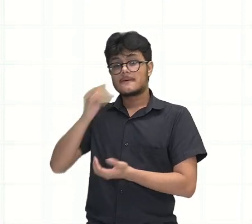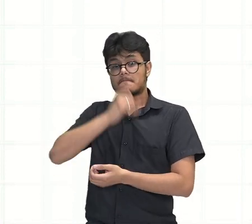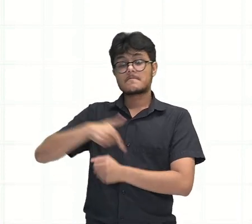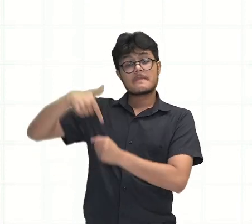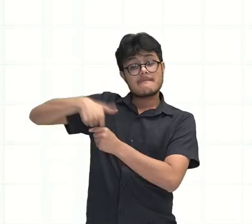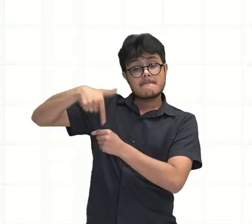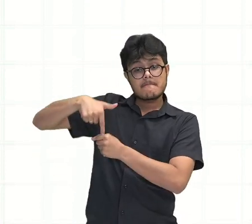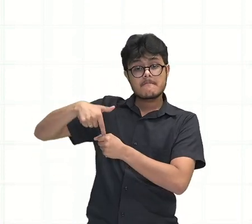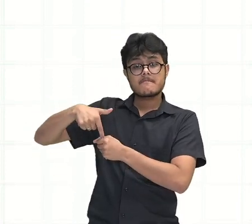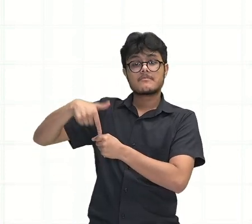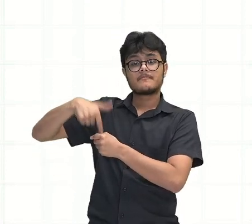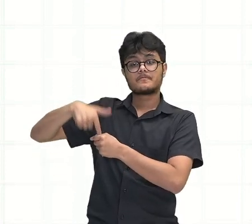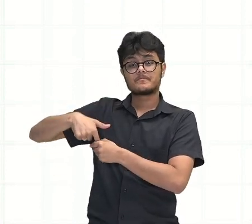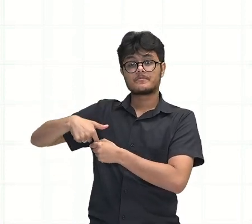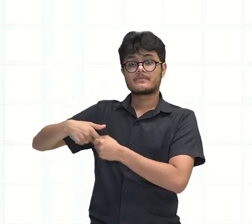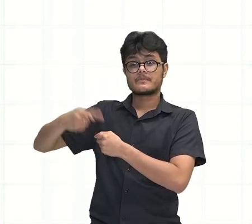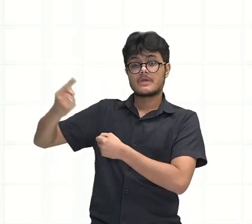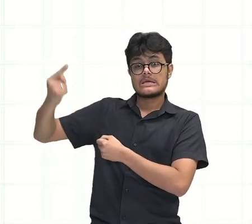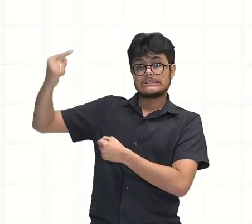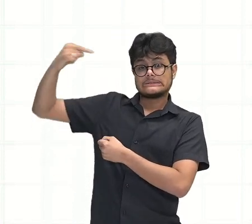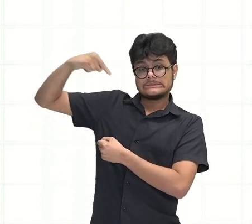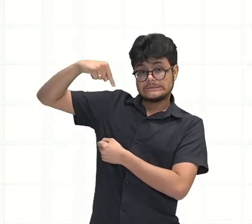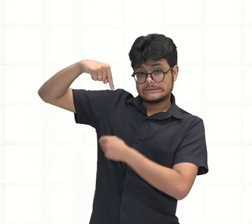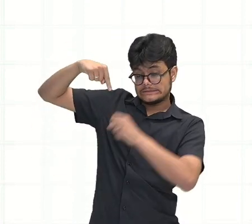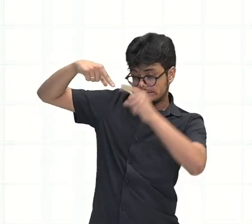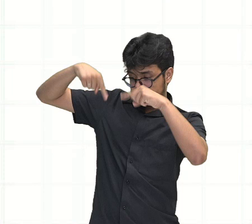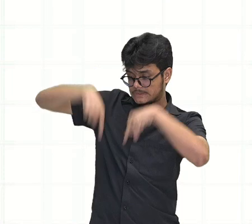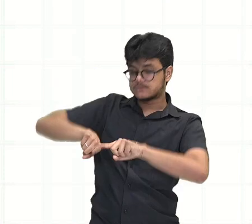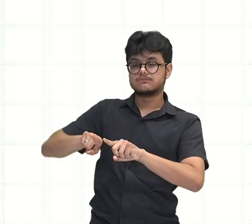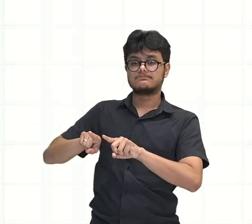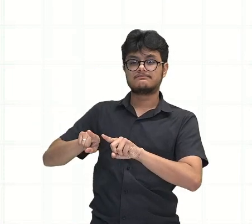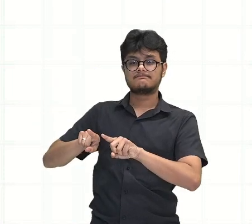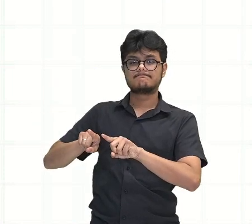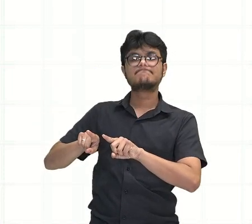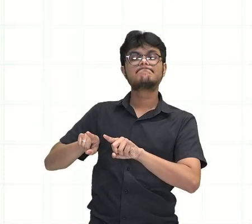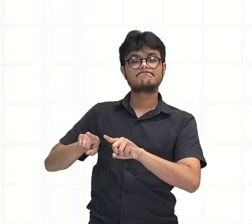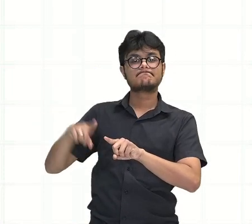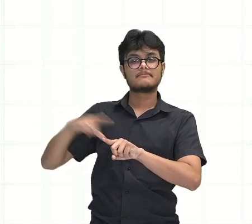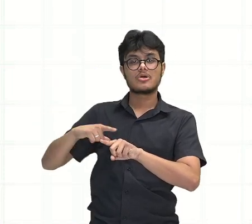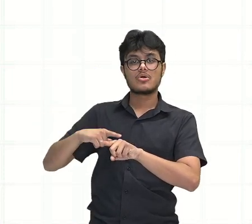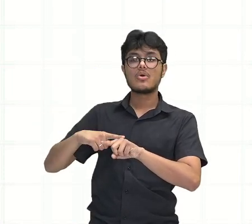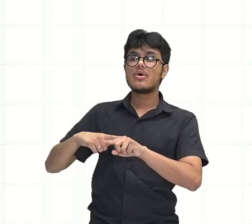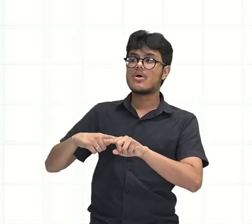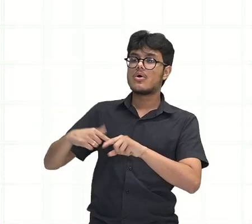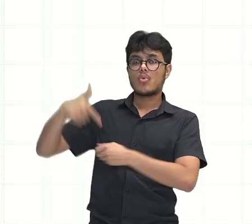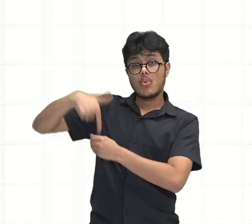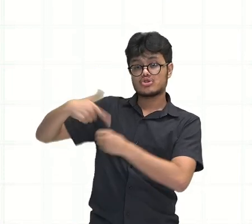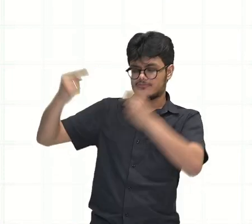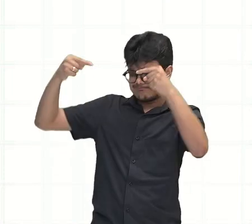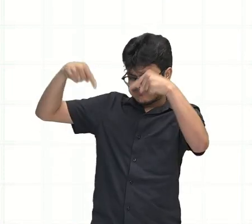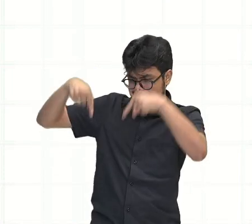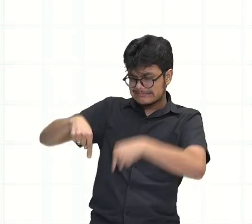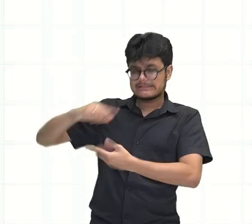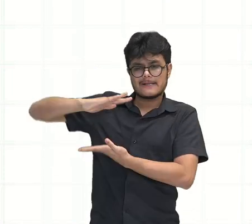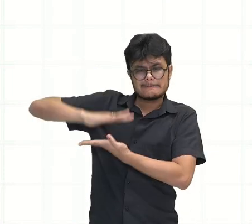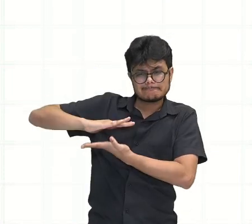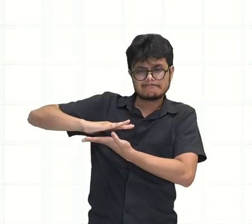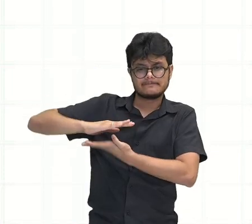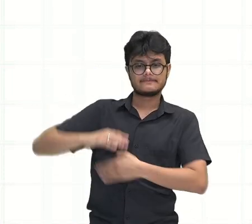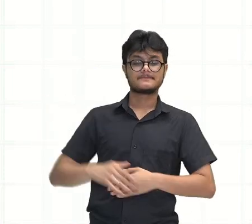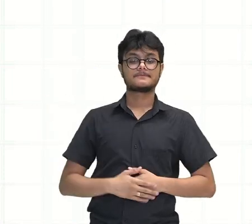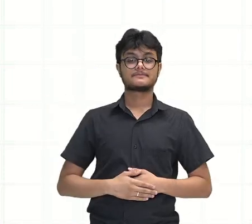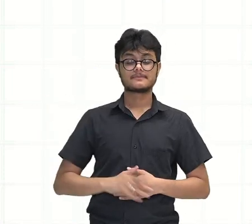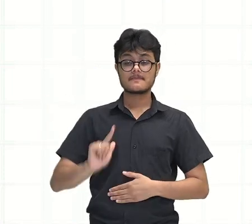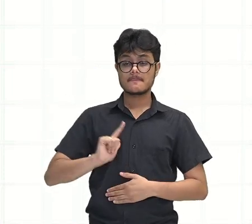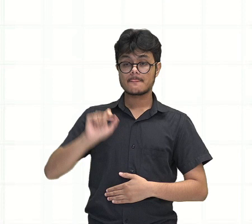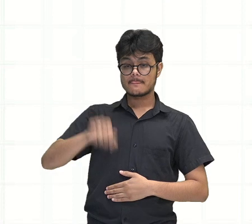combustível sob pressão superior àquela em que o ar se encontra. Então, aqui a gente